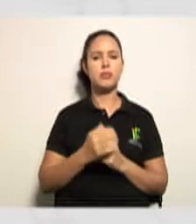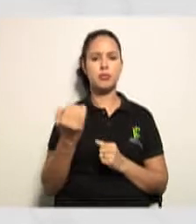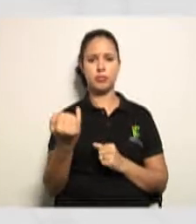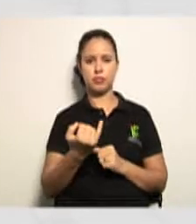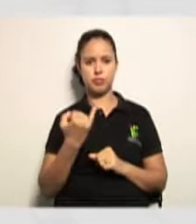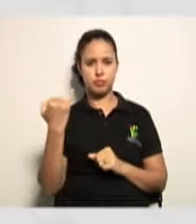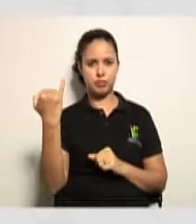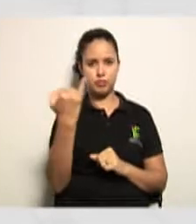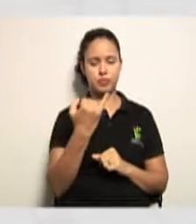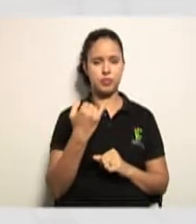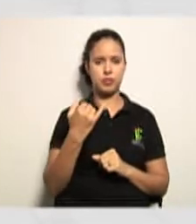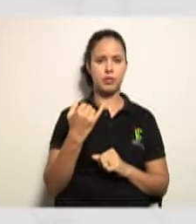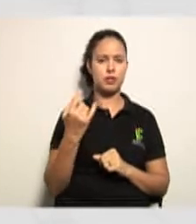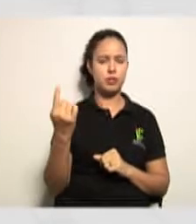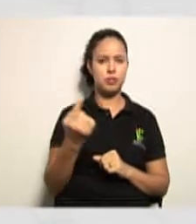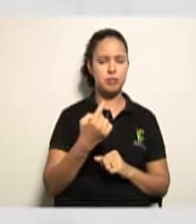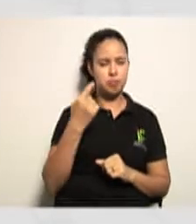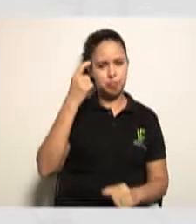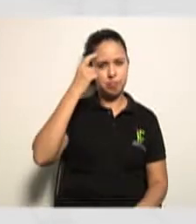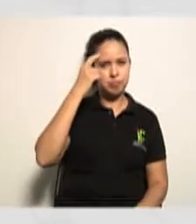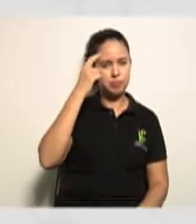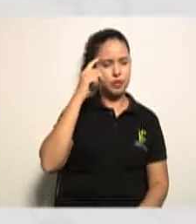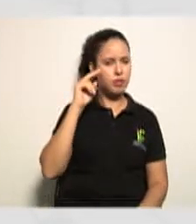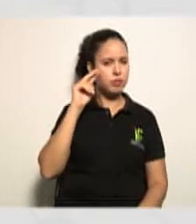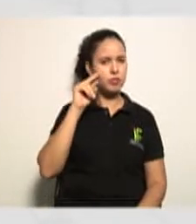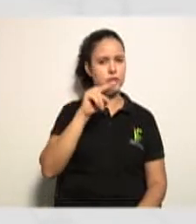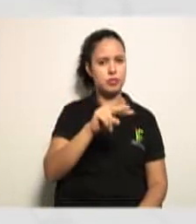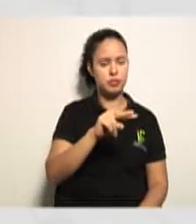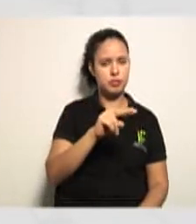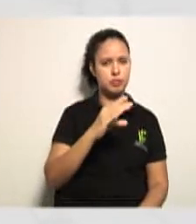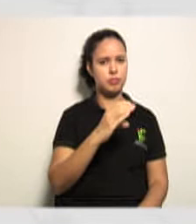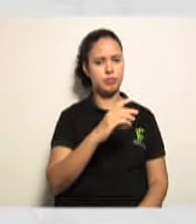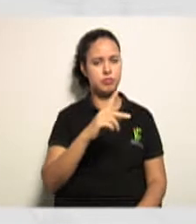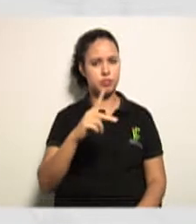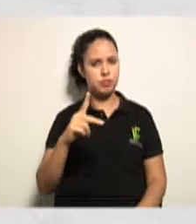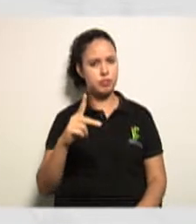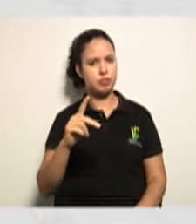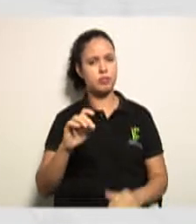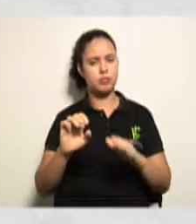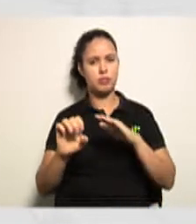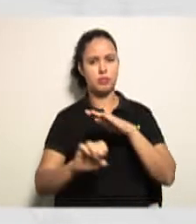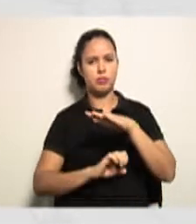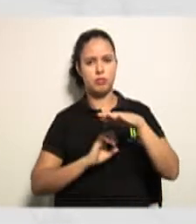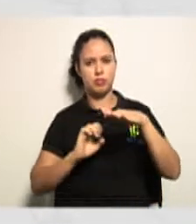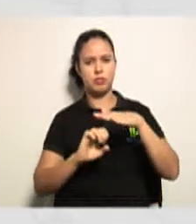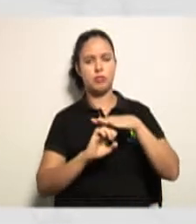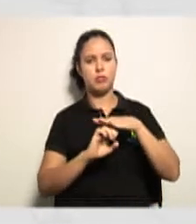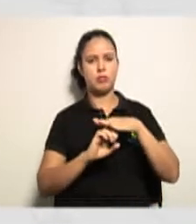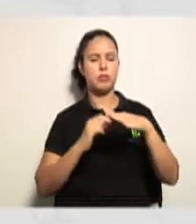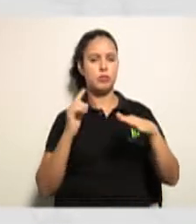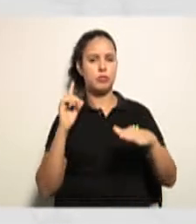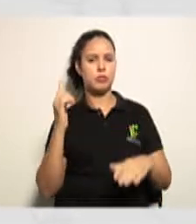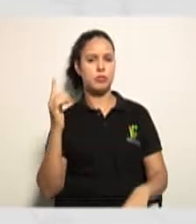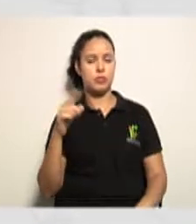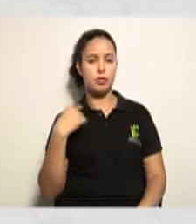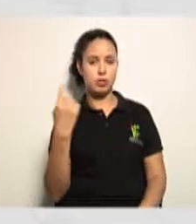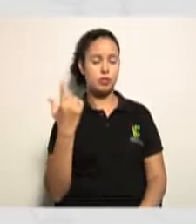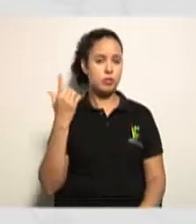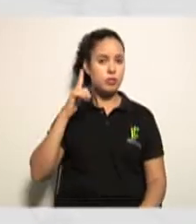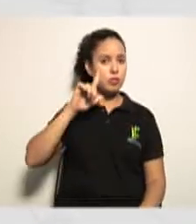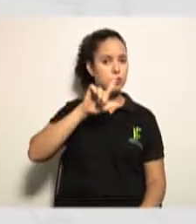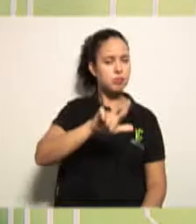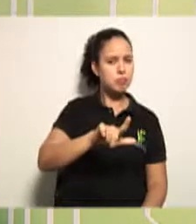a gente olhe para a nossa organização de forma com que nós conseguimos olhar de